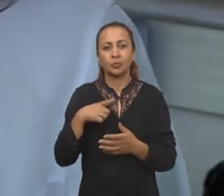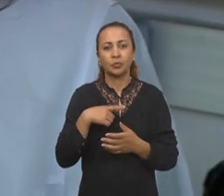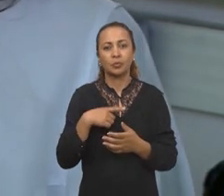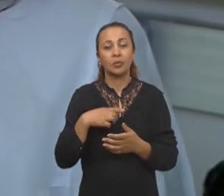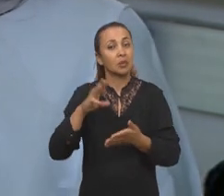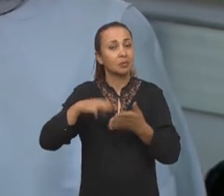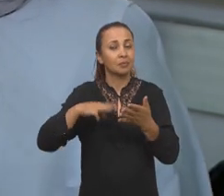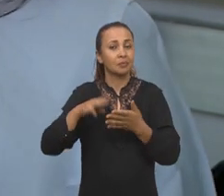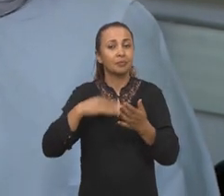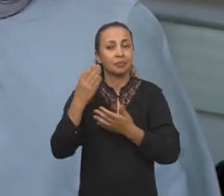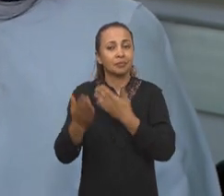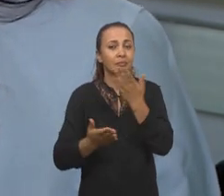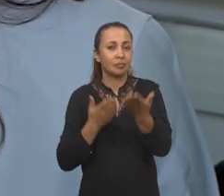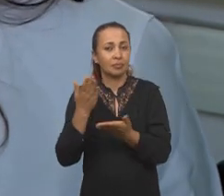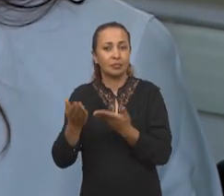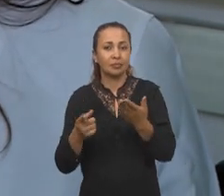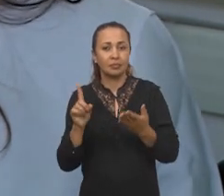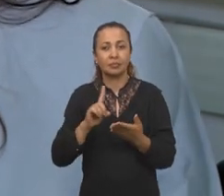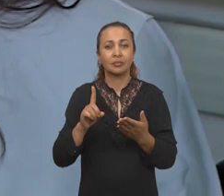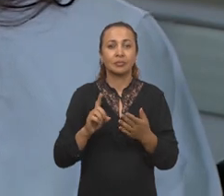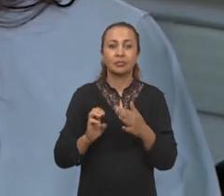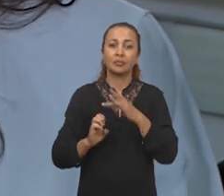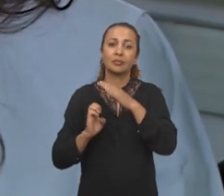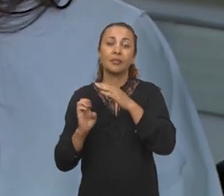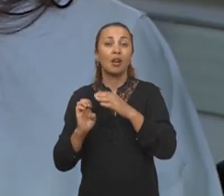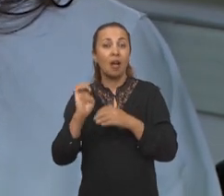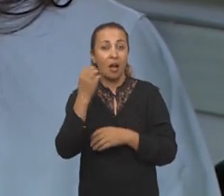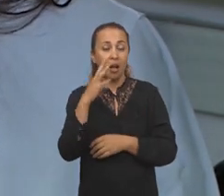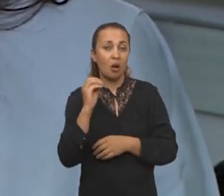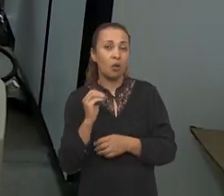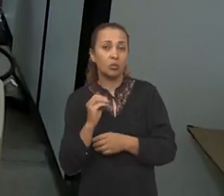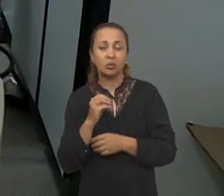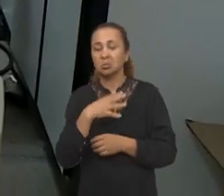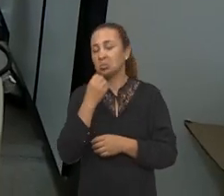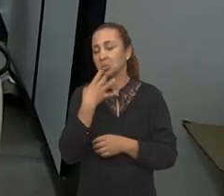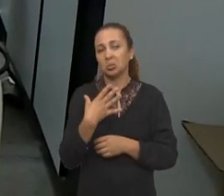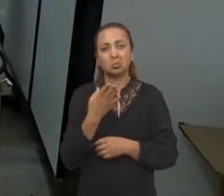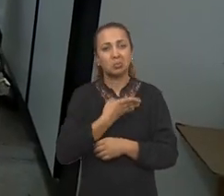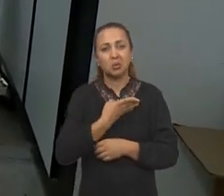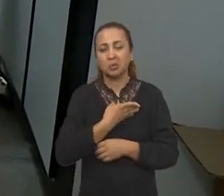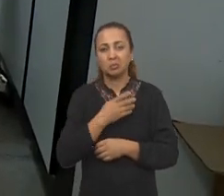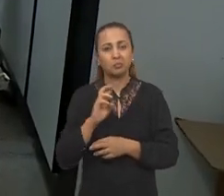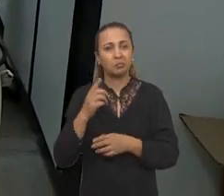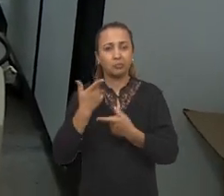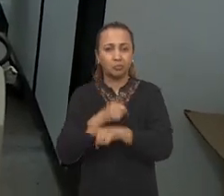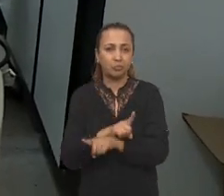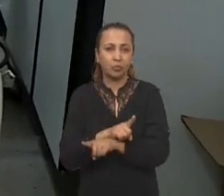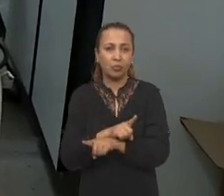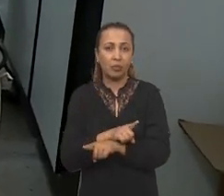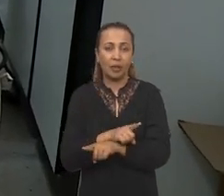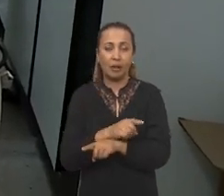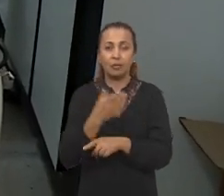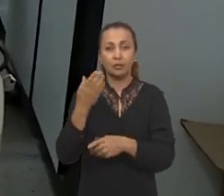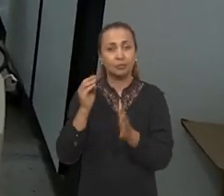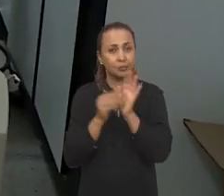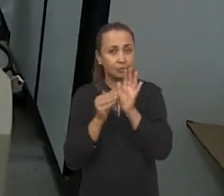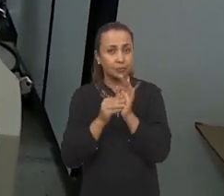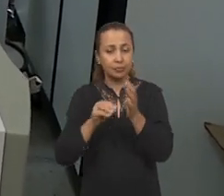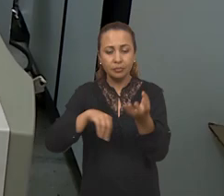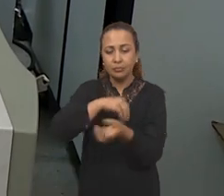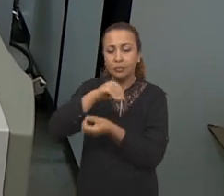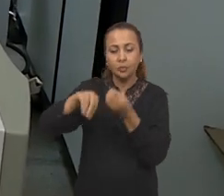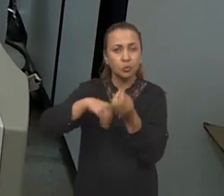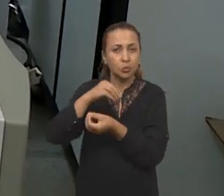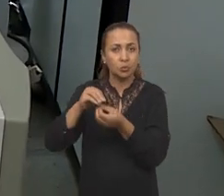tem métodos de tratamento que não são ecologicamente amigáveis Então nossa proposta é que essa mistura